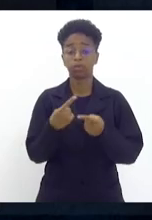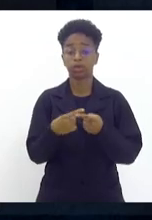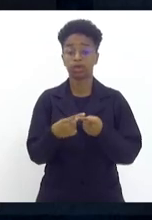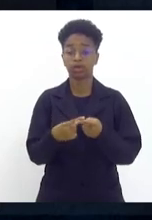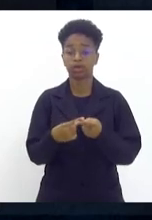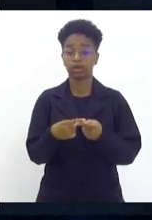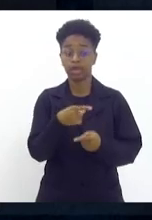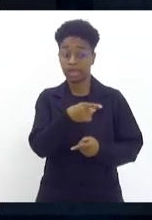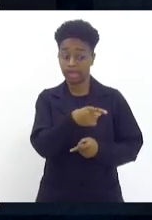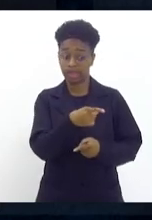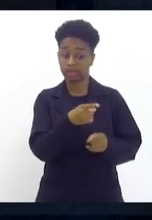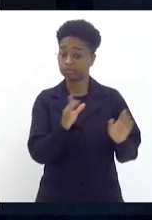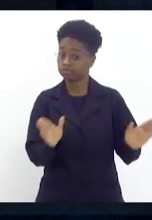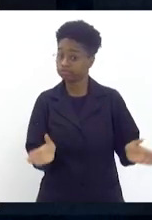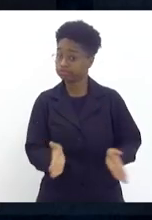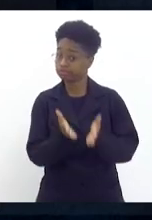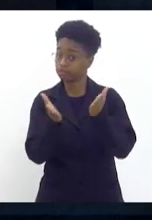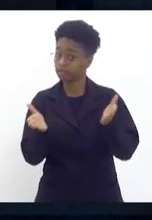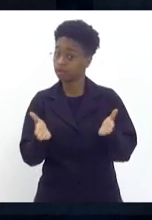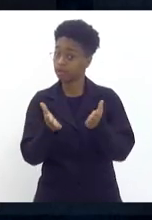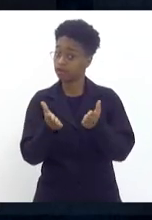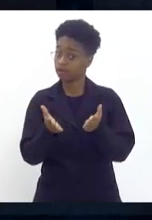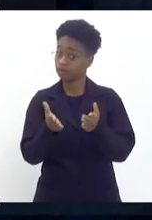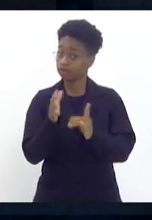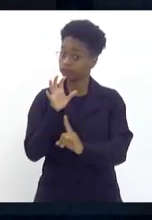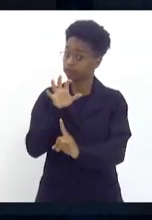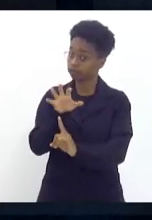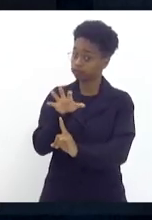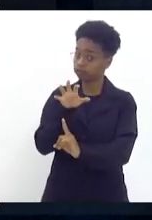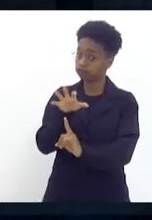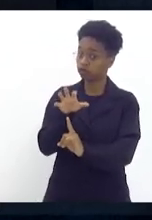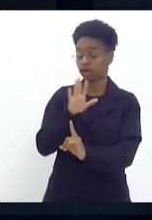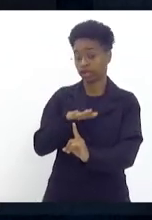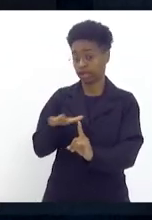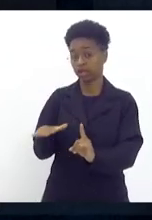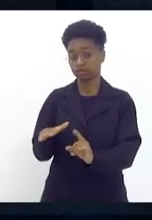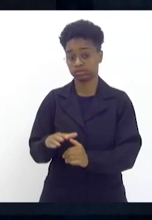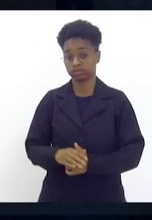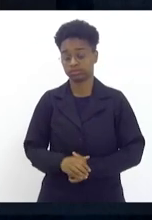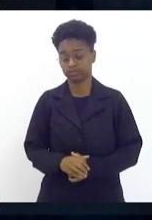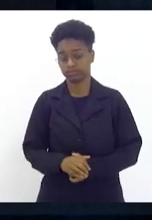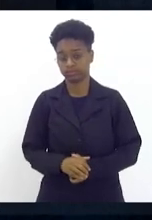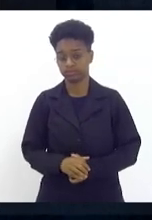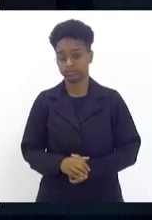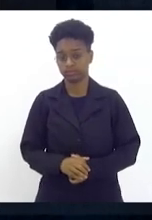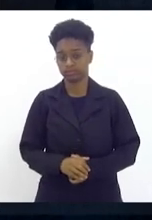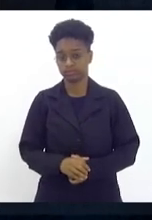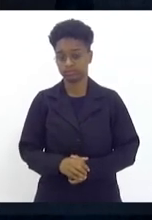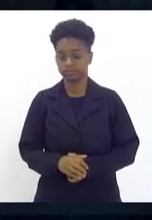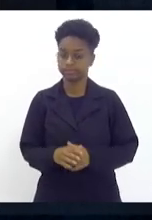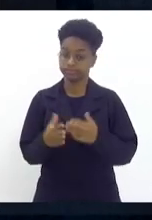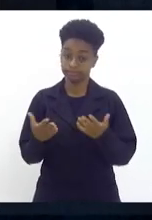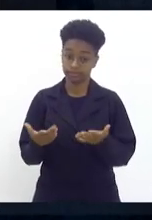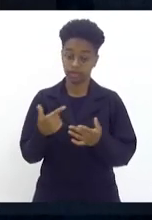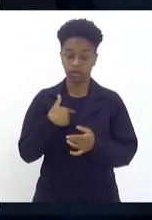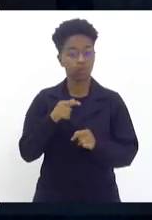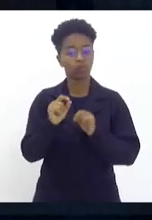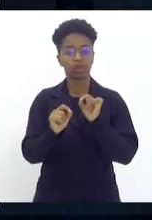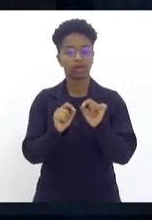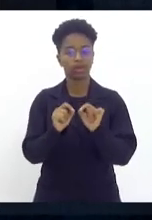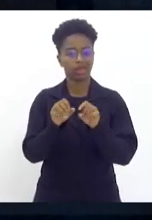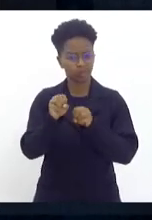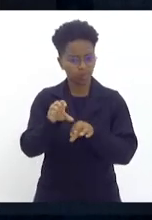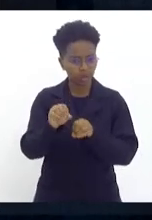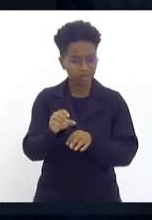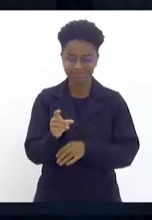ele é formador. Ele vai dar um nó na cabeça daquela criança. E aí eu estou o quê? Eu não estou